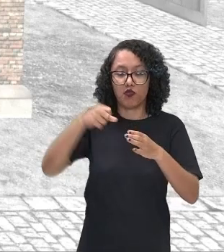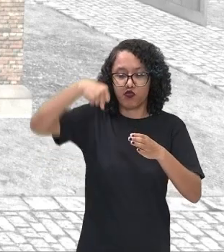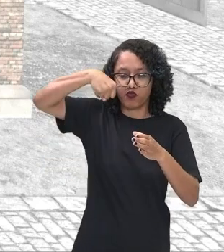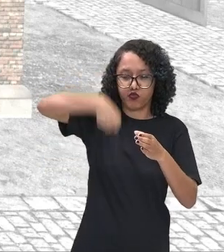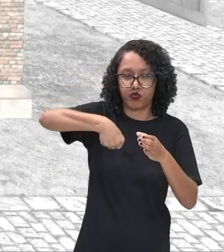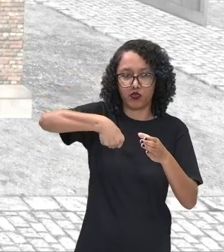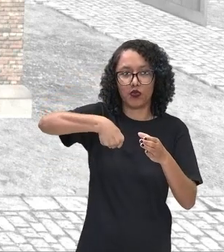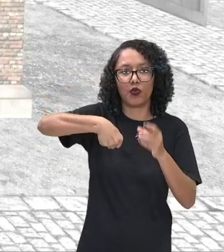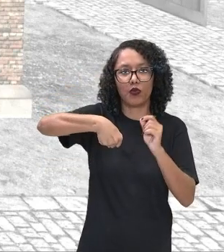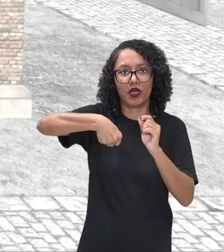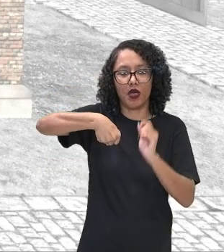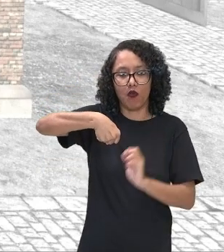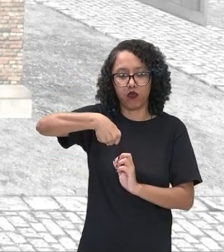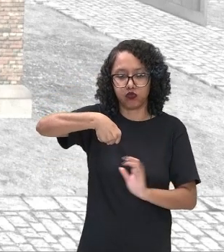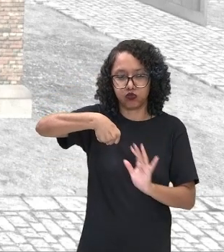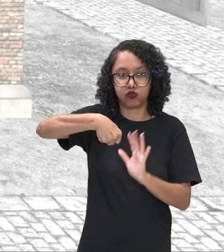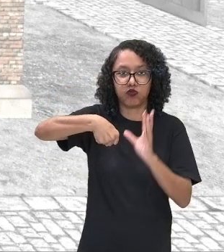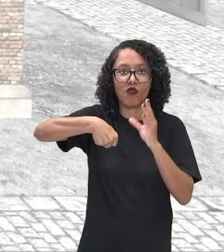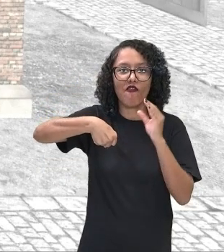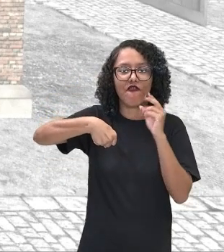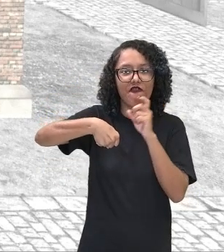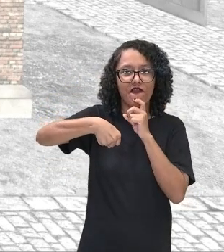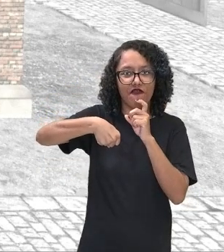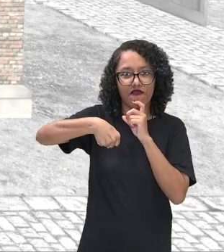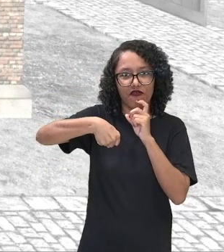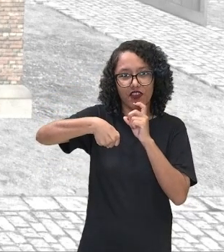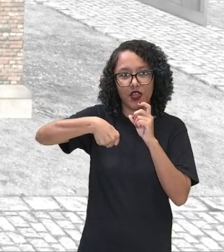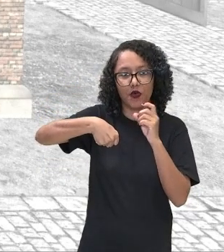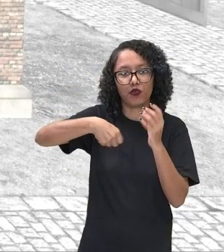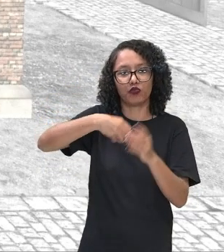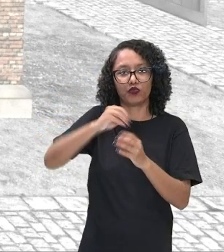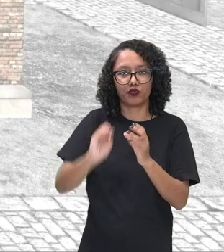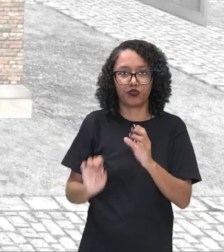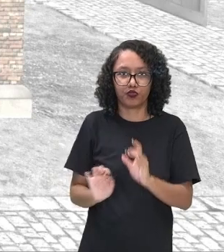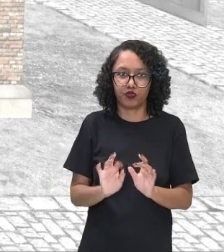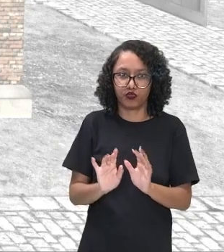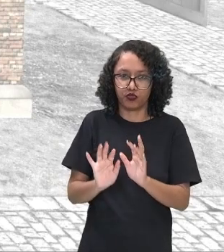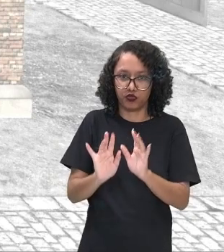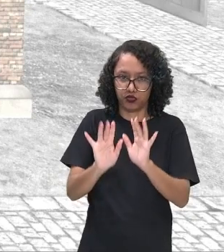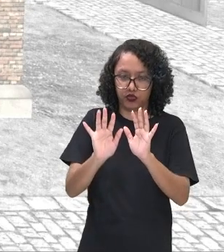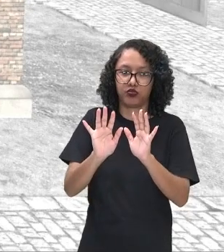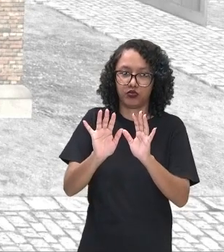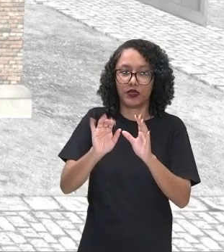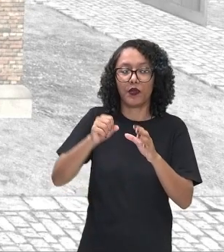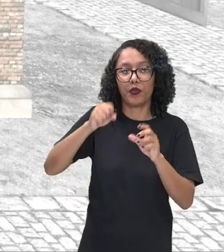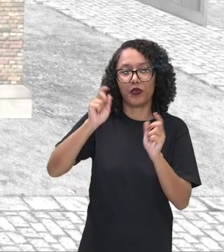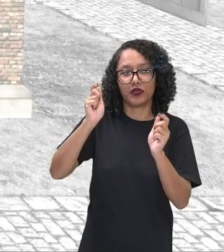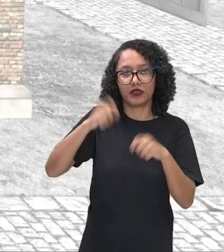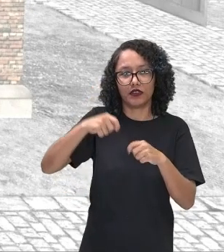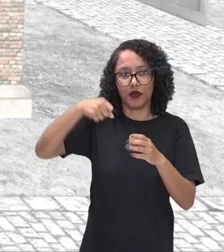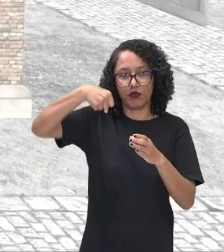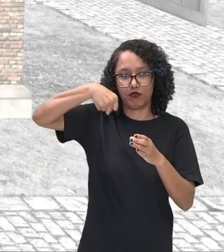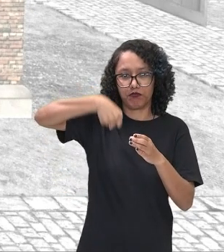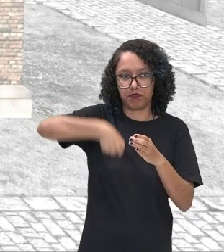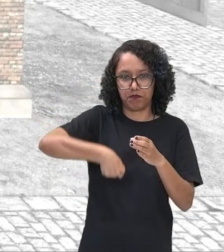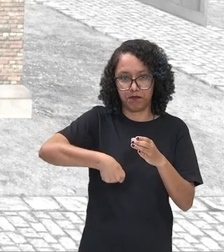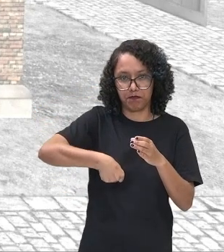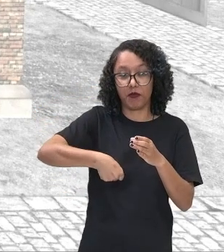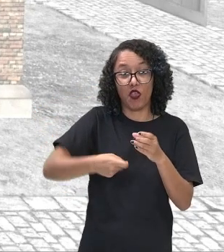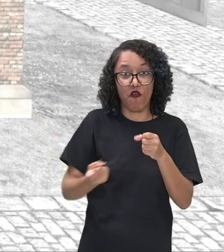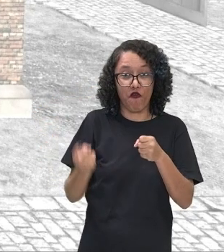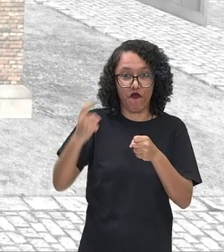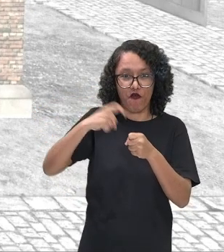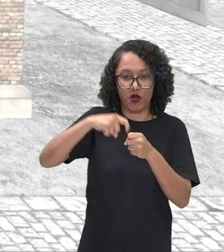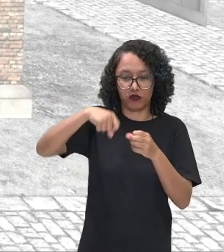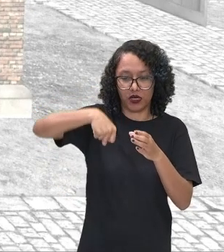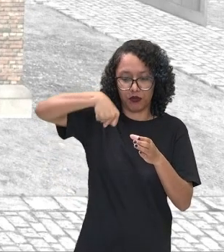o vapor esfria e condensa, criando um vácuo parcial que facilita o retorno do pistão